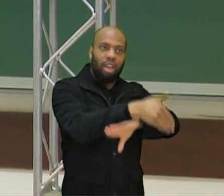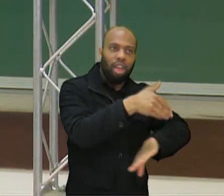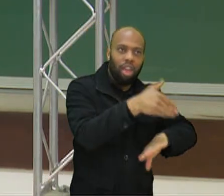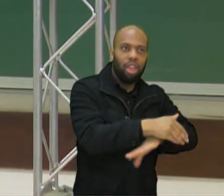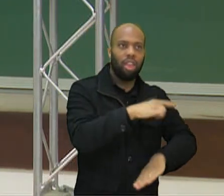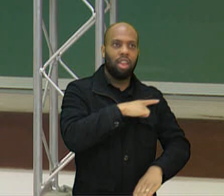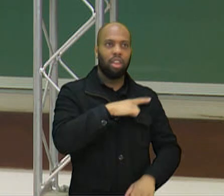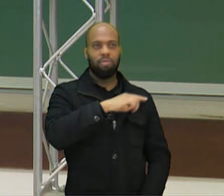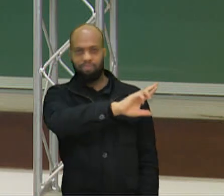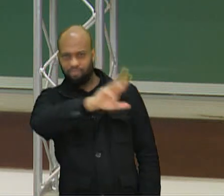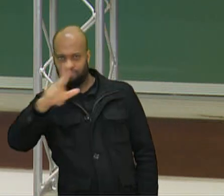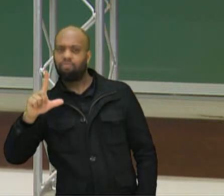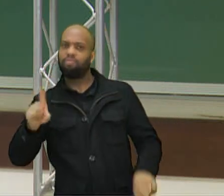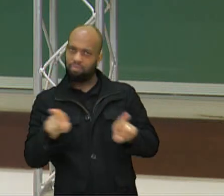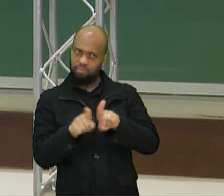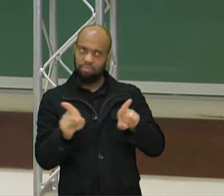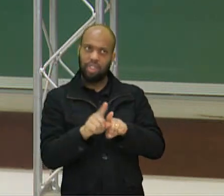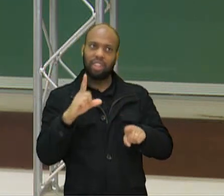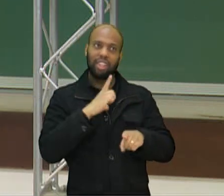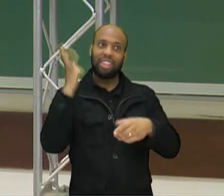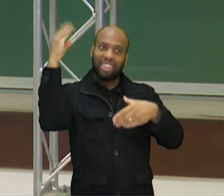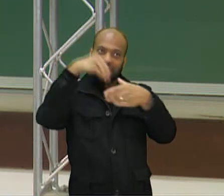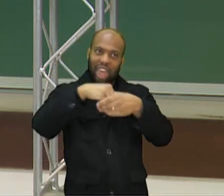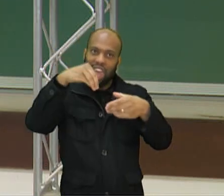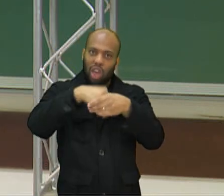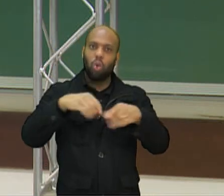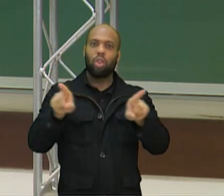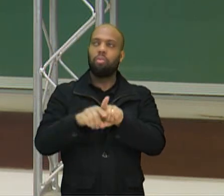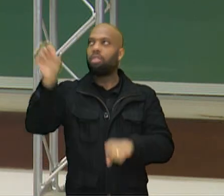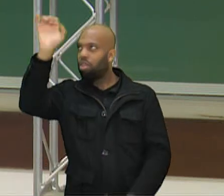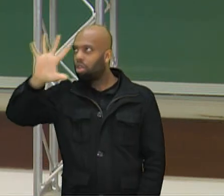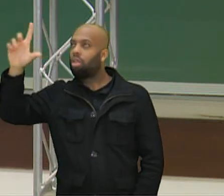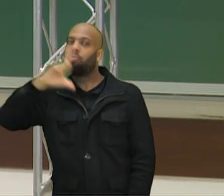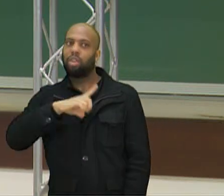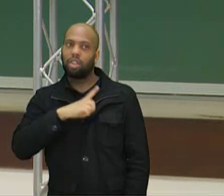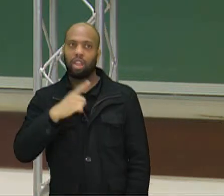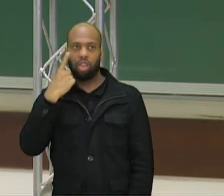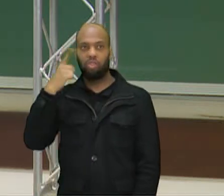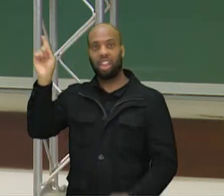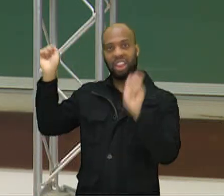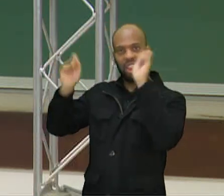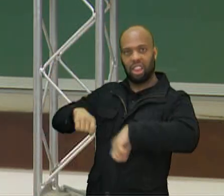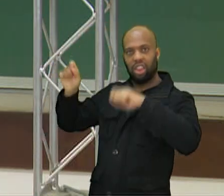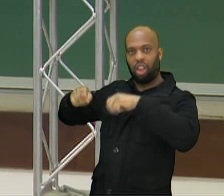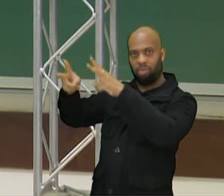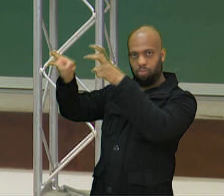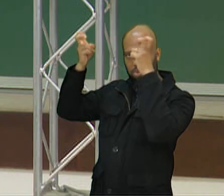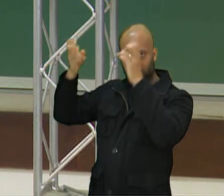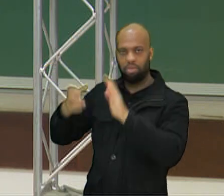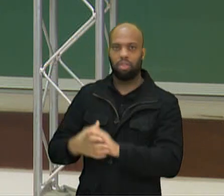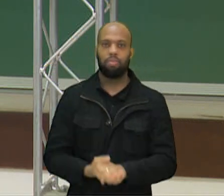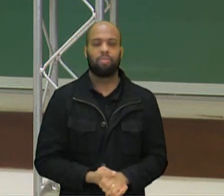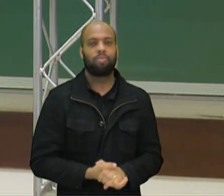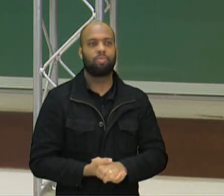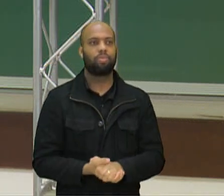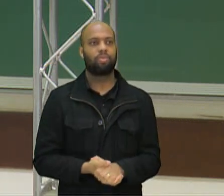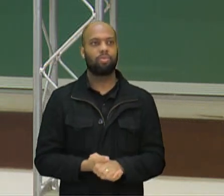Mar de Aral, são mares que estão no interior do continente, conforme pode ser observado aqui na